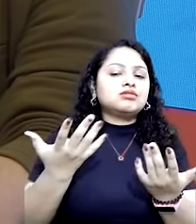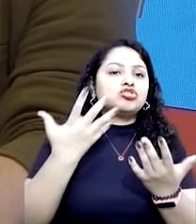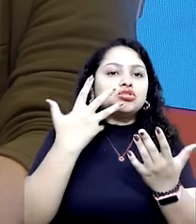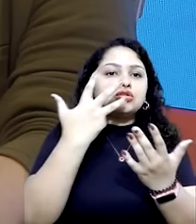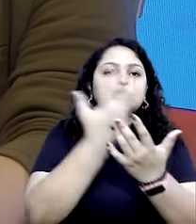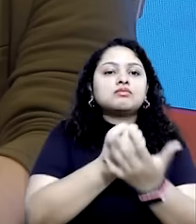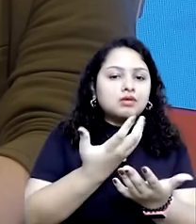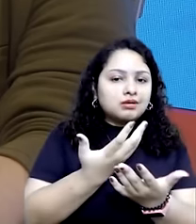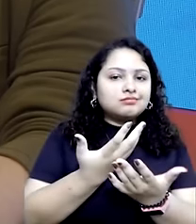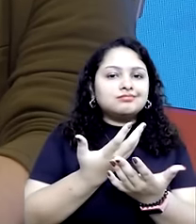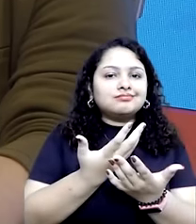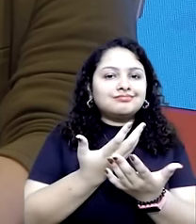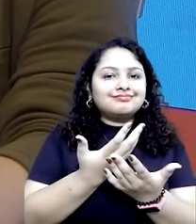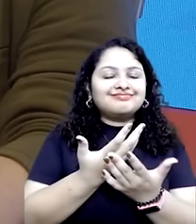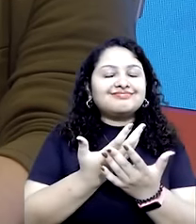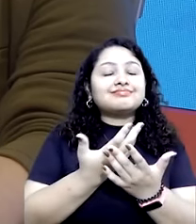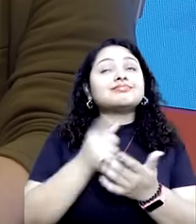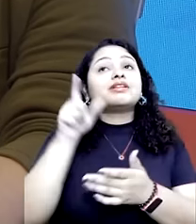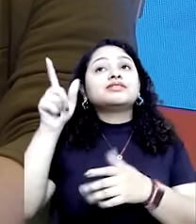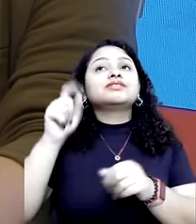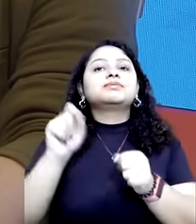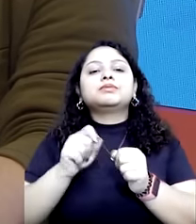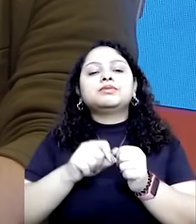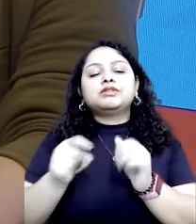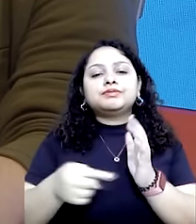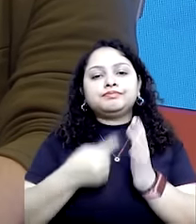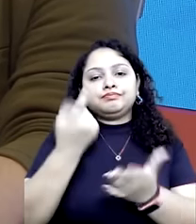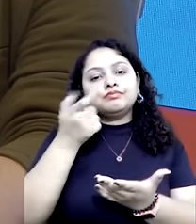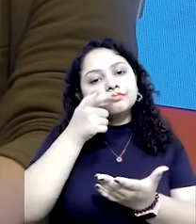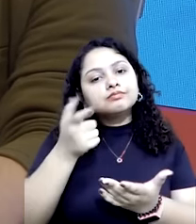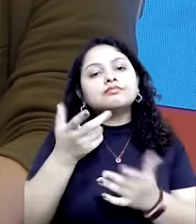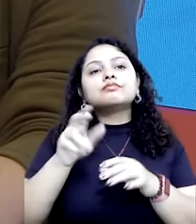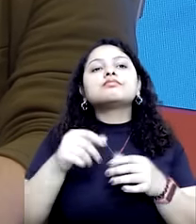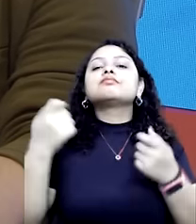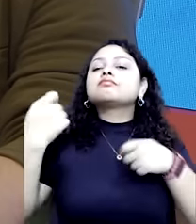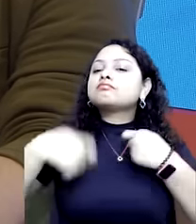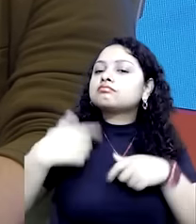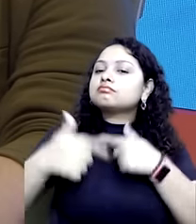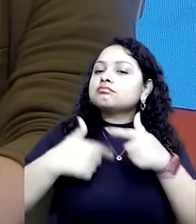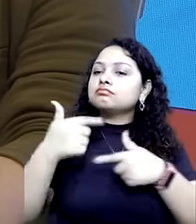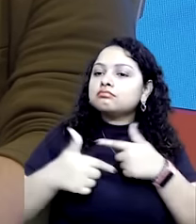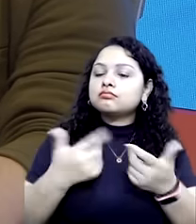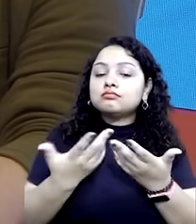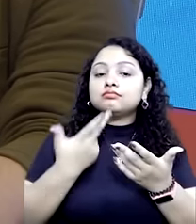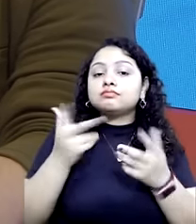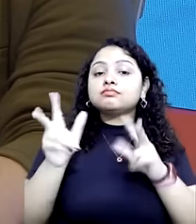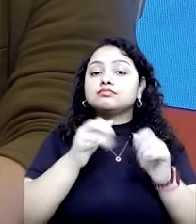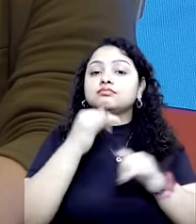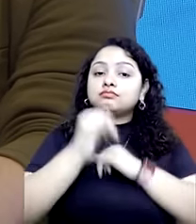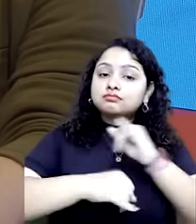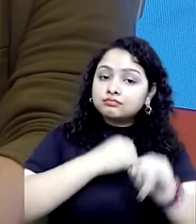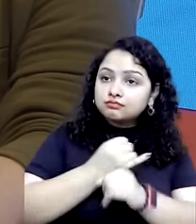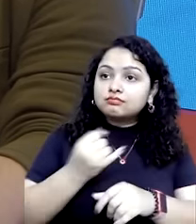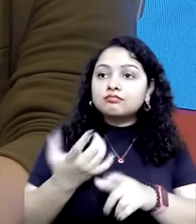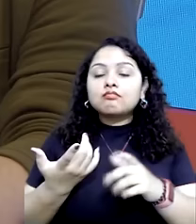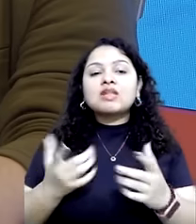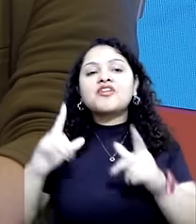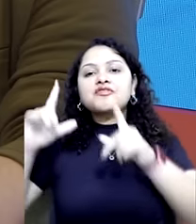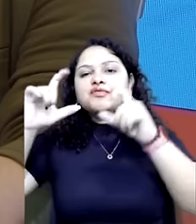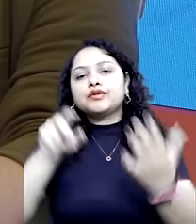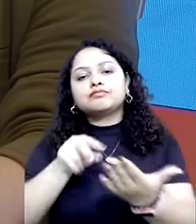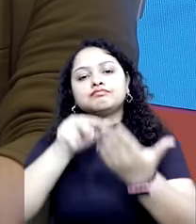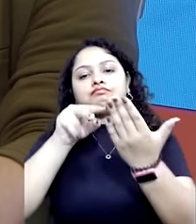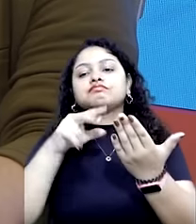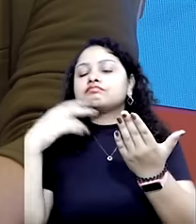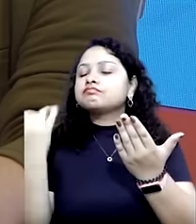chamar a atenção então ele vai ser a primeira impressão então a gente precisa trabalhar muito bem isso quando a gente tá falando de internet imagem é